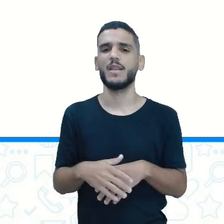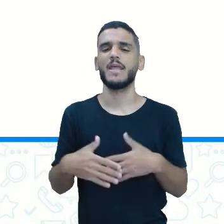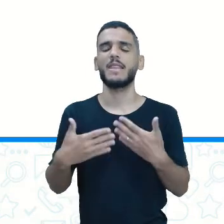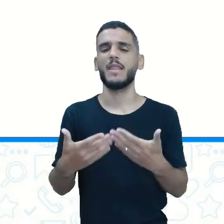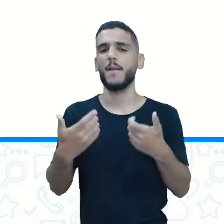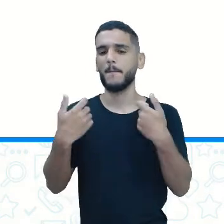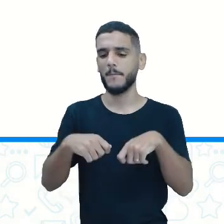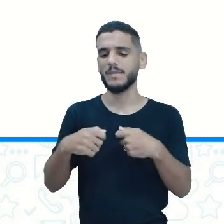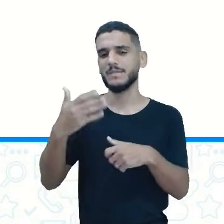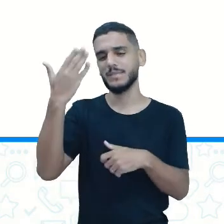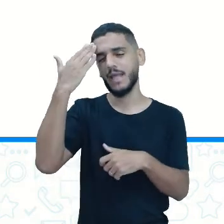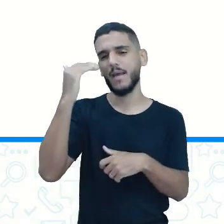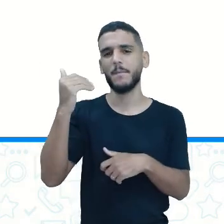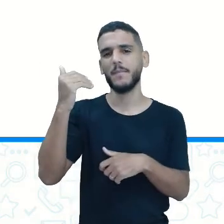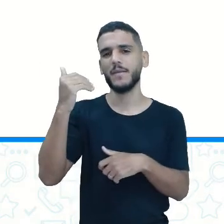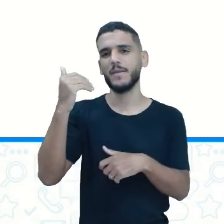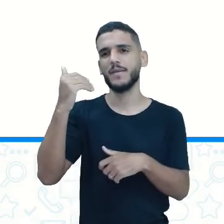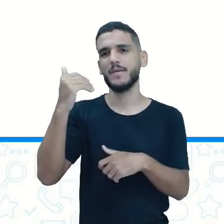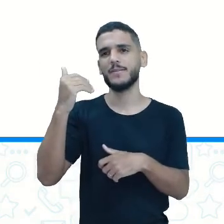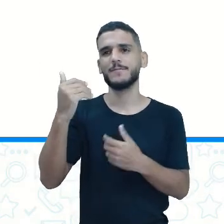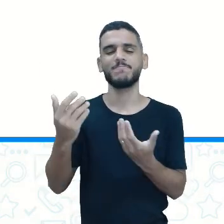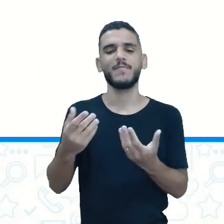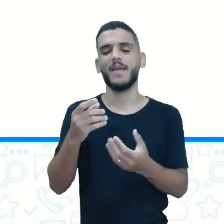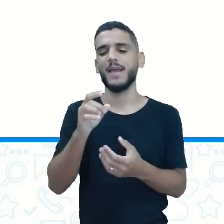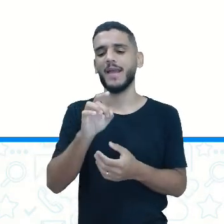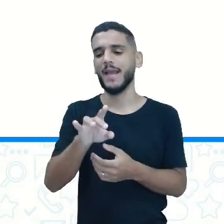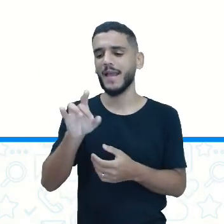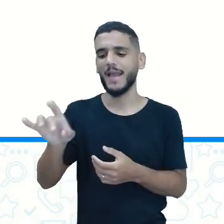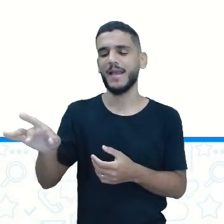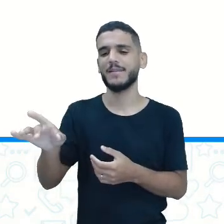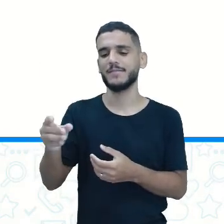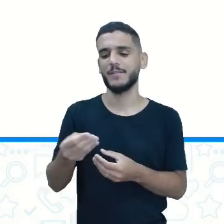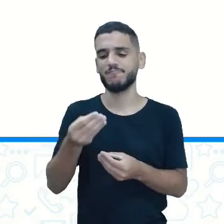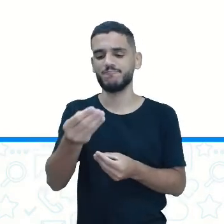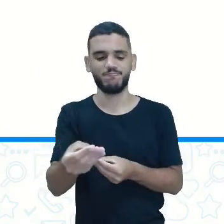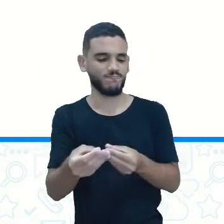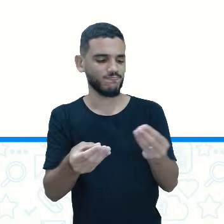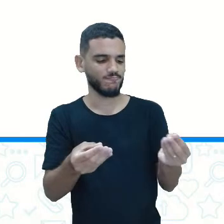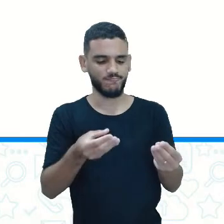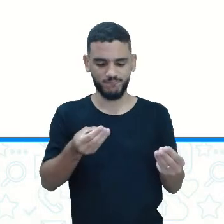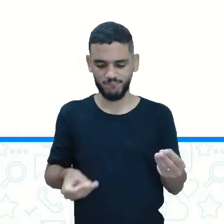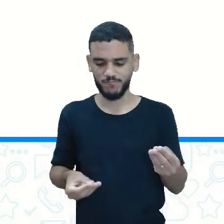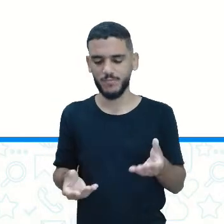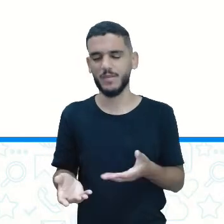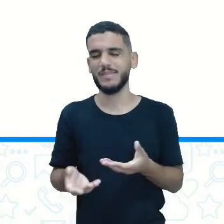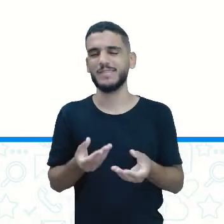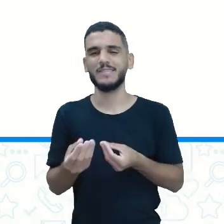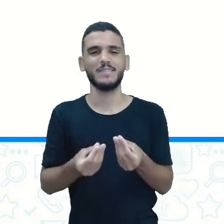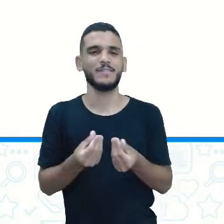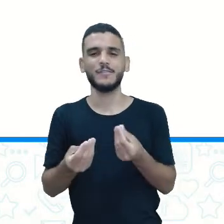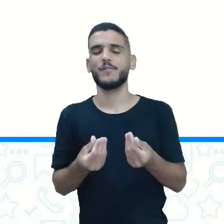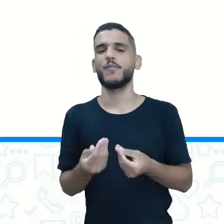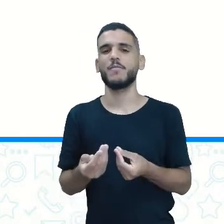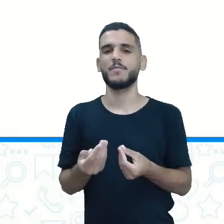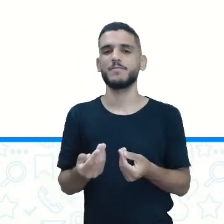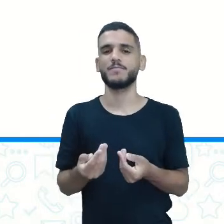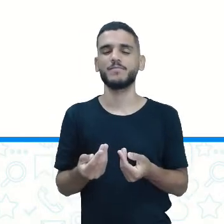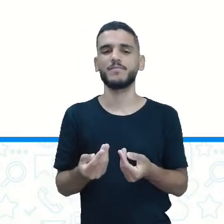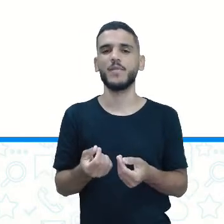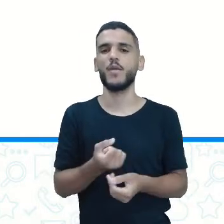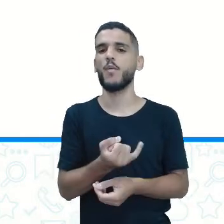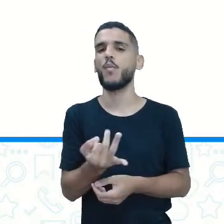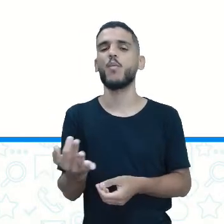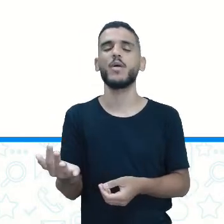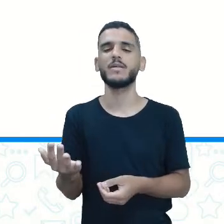vai receber, o que eu preciso fazer? E aí, me ajudem. Eu quero saber quantas